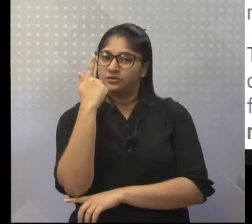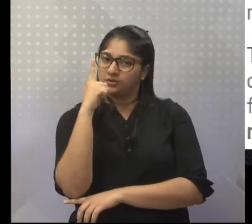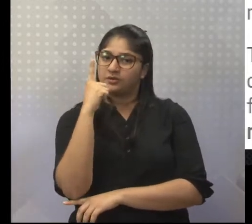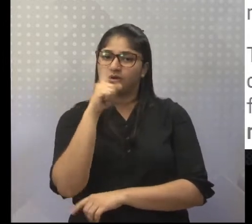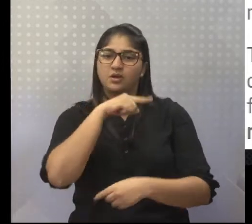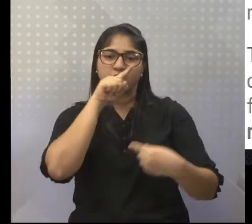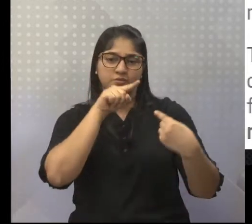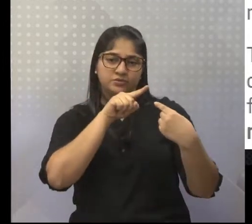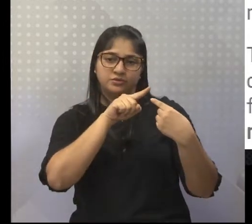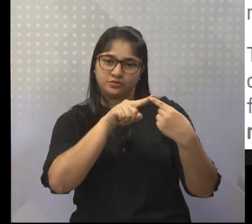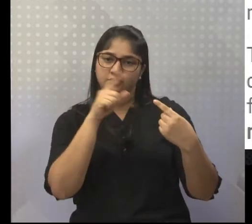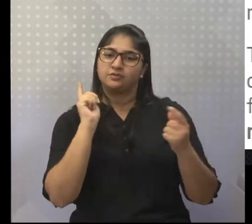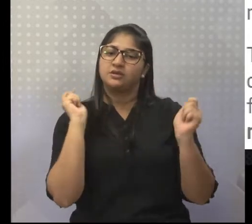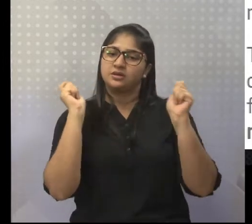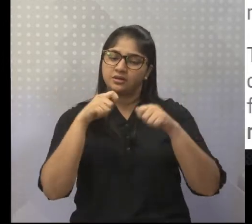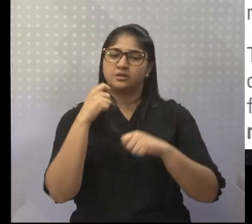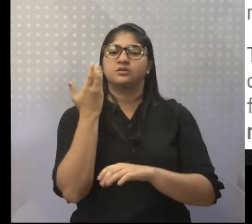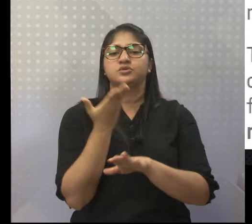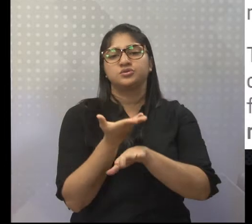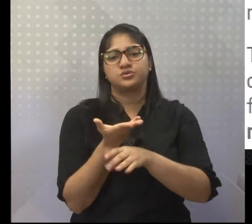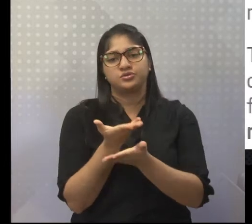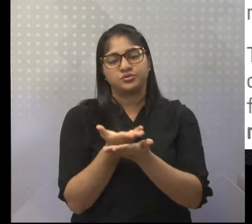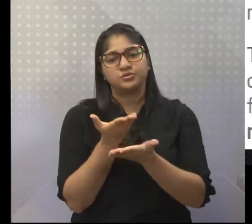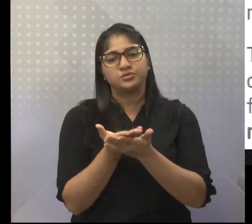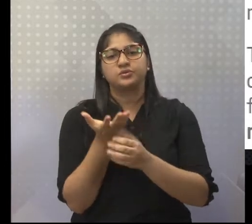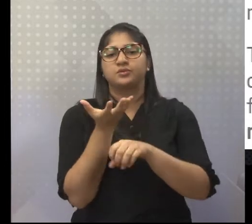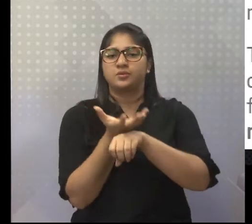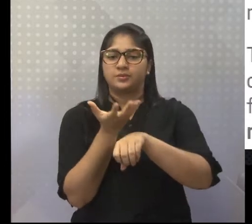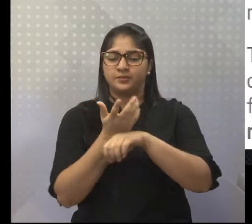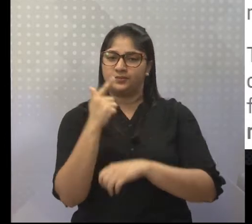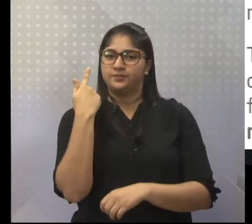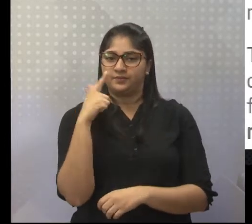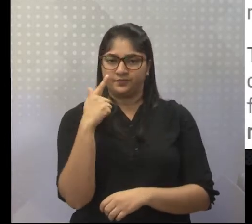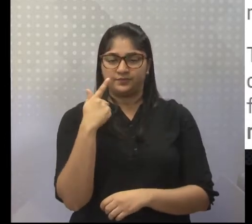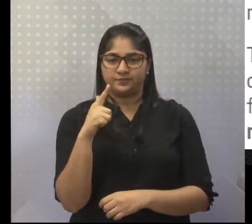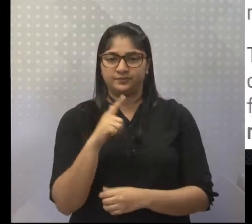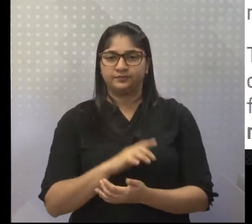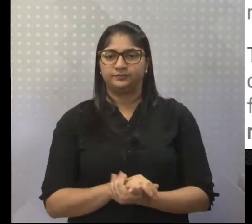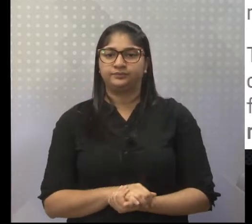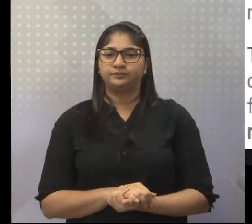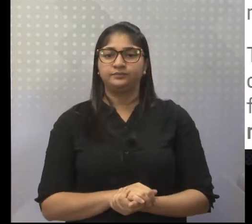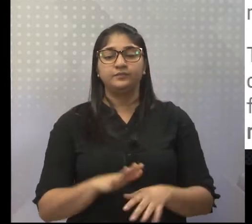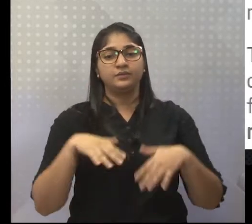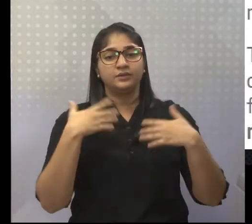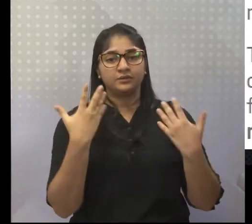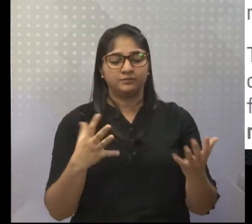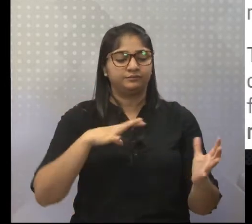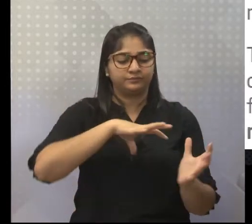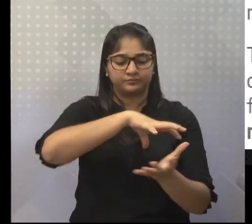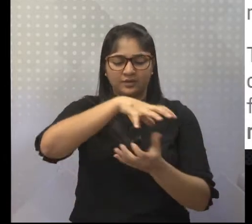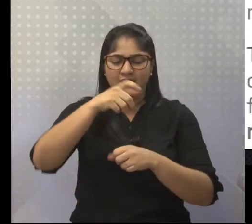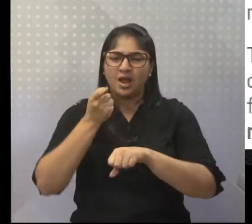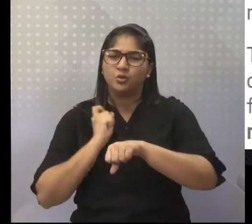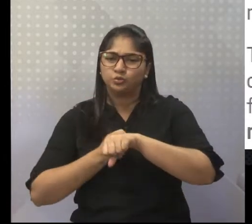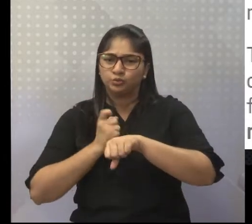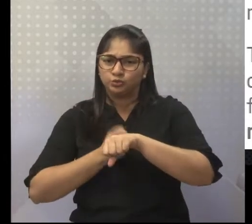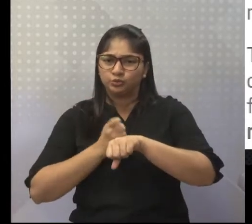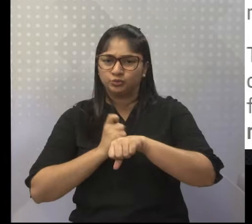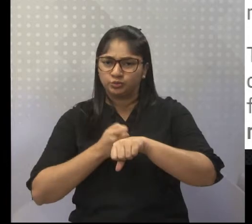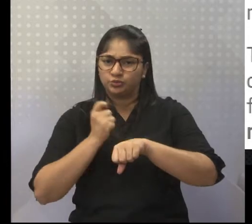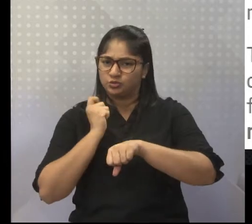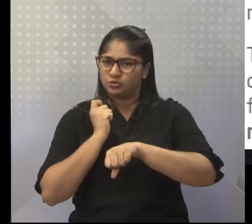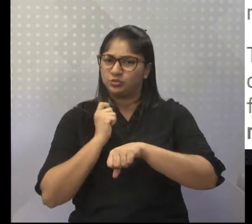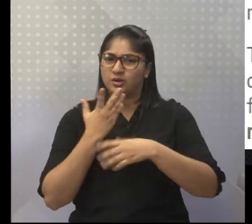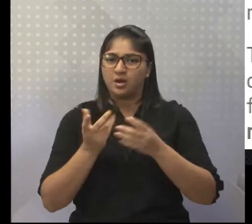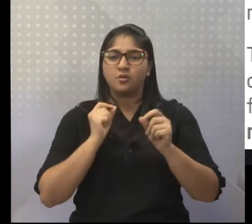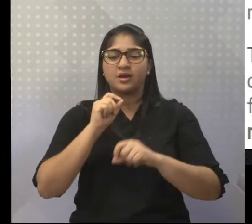objeto de estudo da geografia que a gente já estudou em aulas anteriores a diversidade de formas da crosta terrestre constitui aquilo